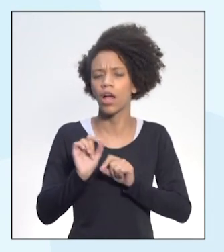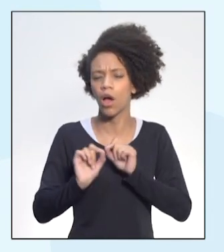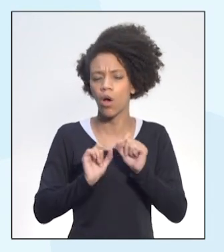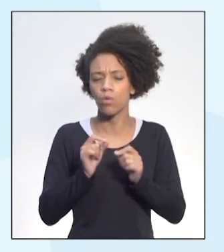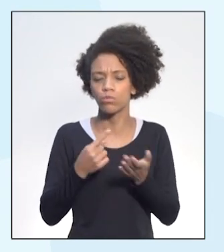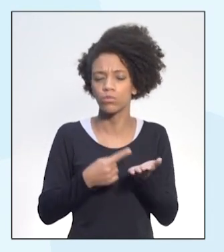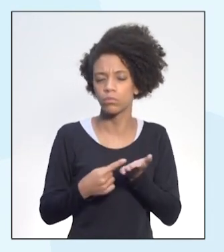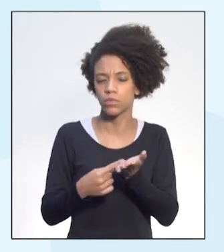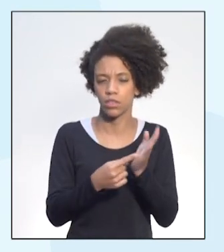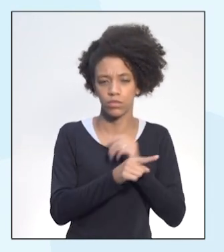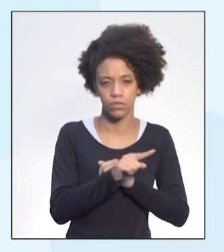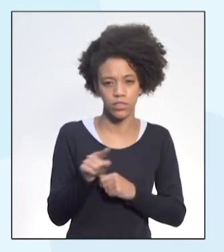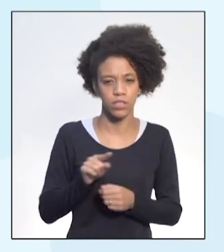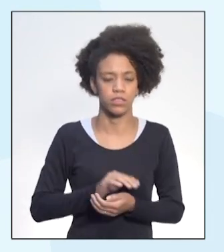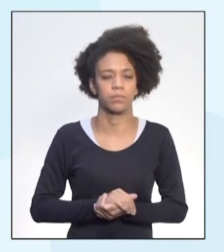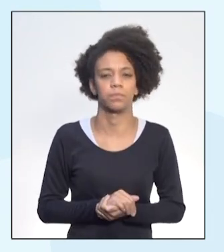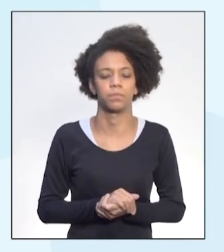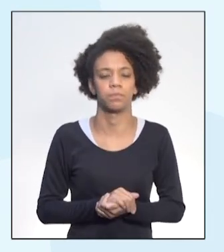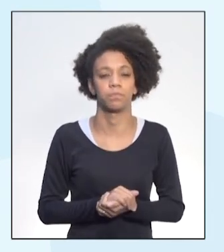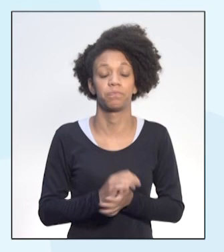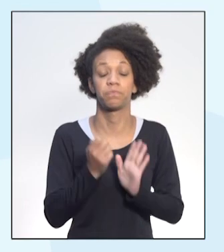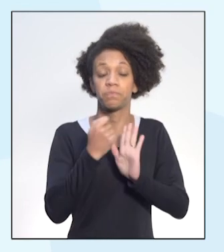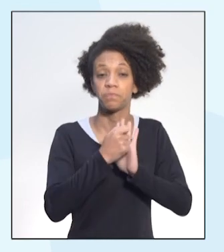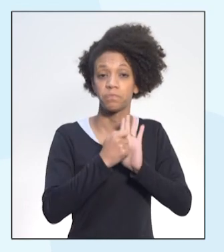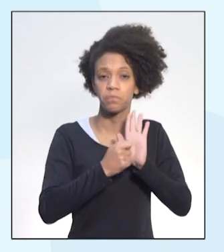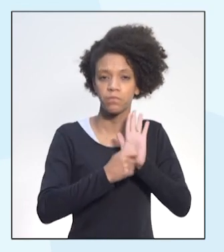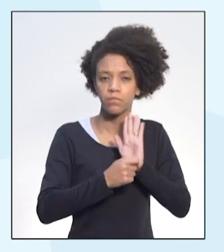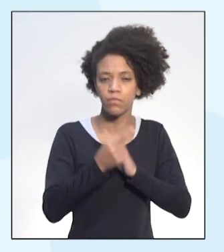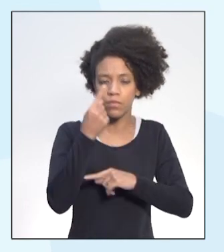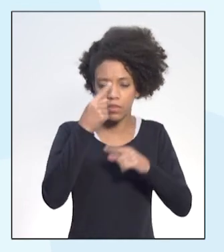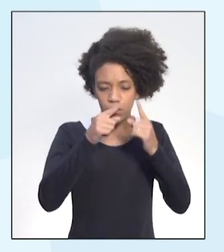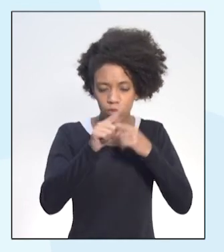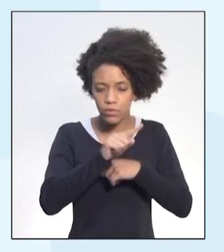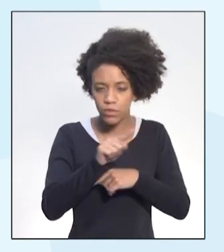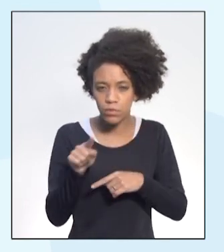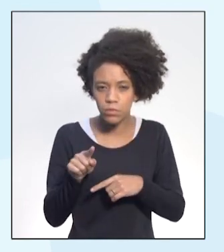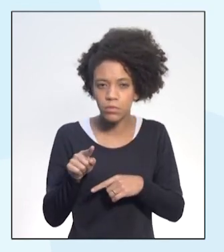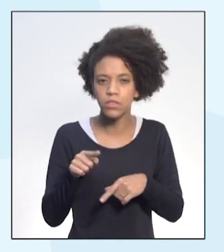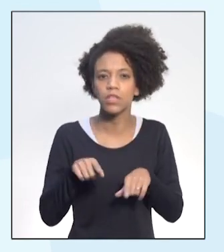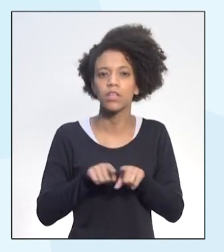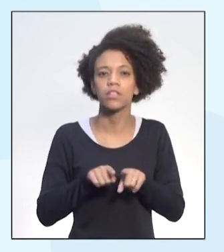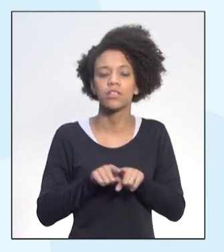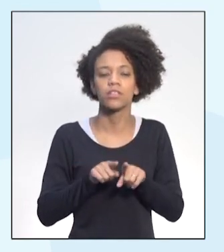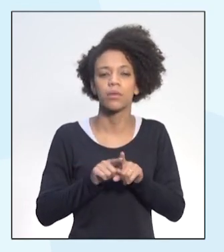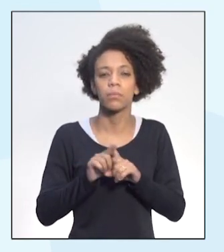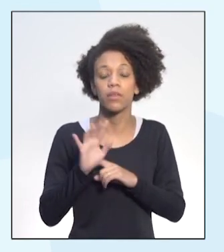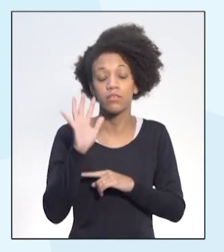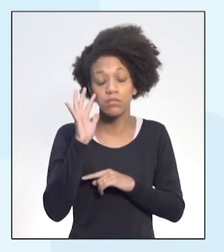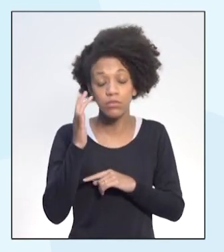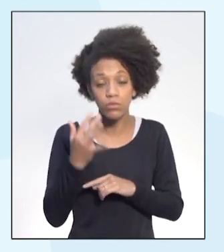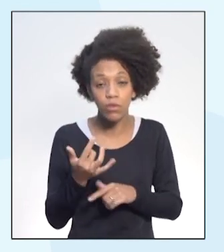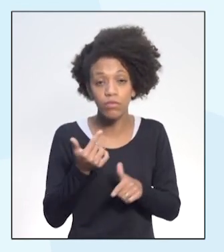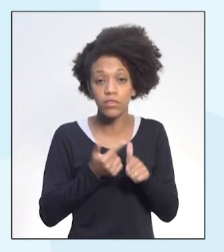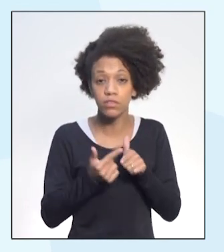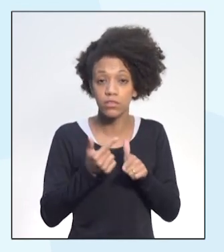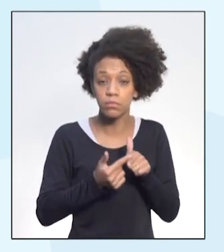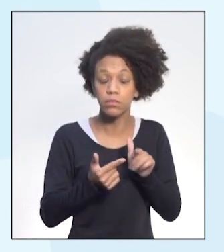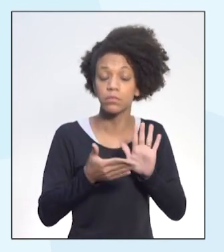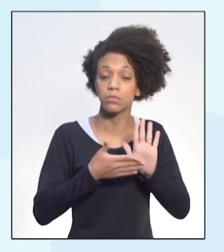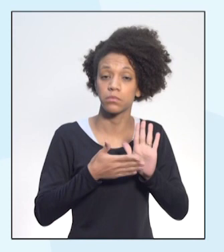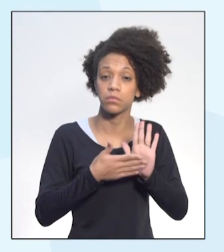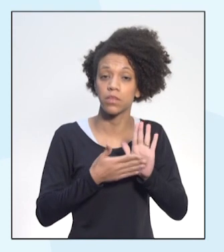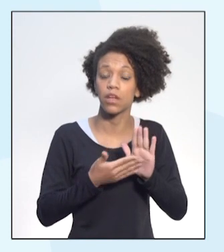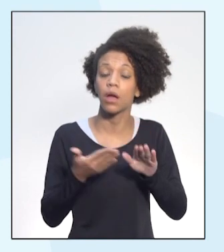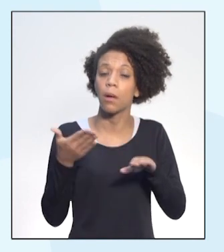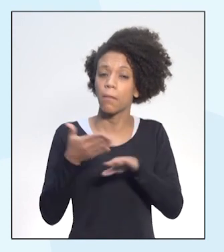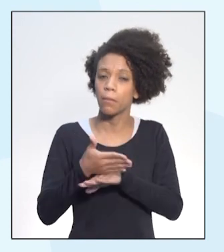com vocês. Anote as suas dúvidas, realize as atividades propostas, participe